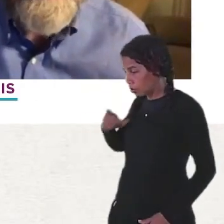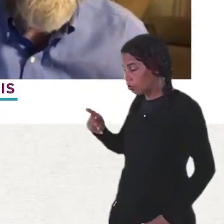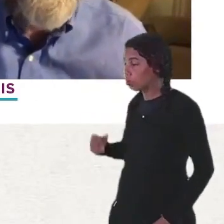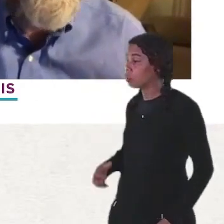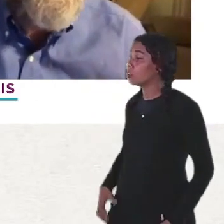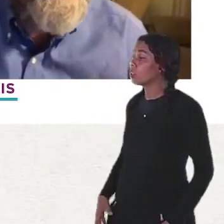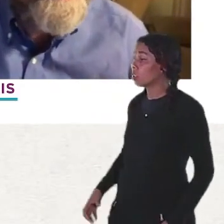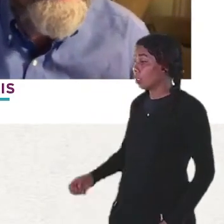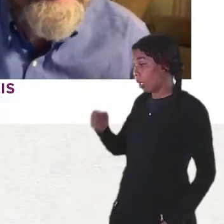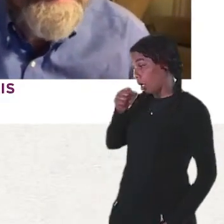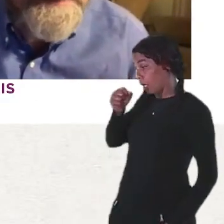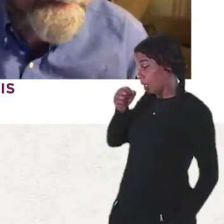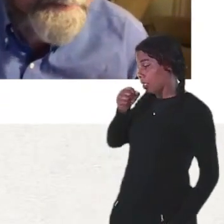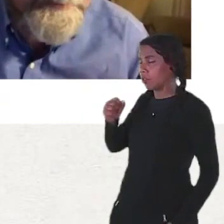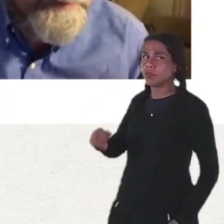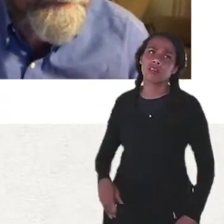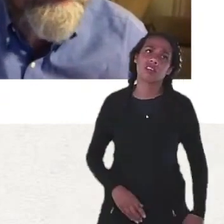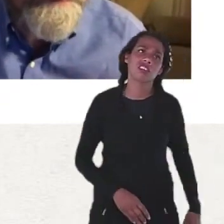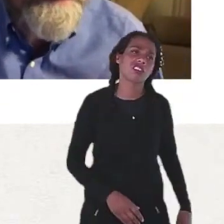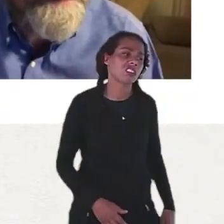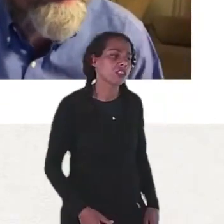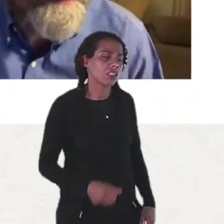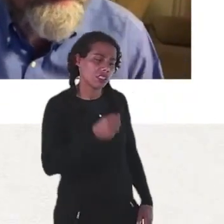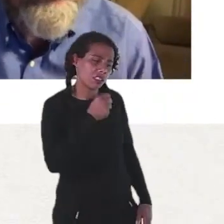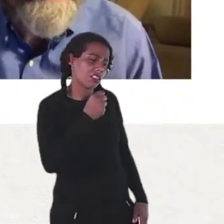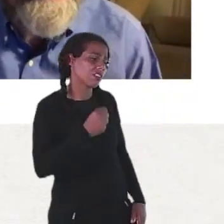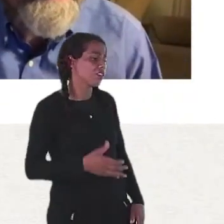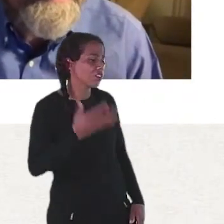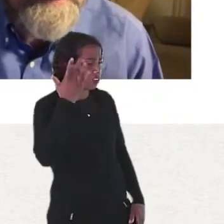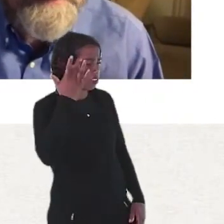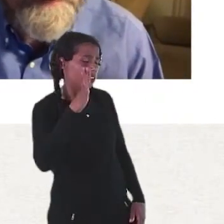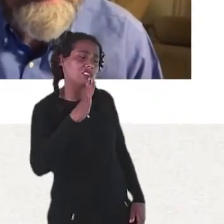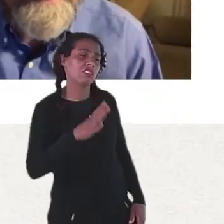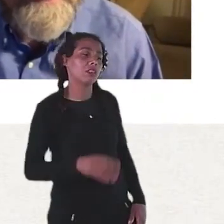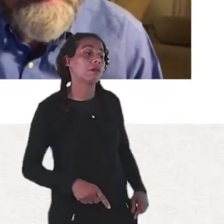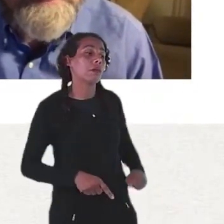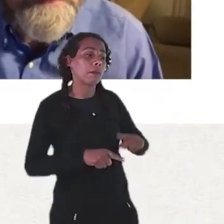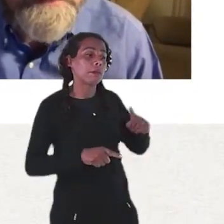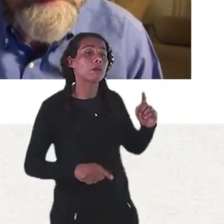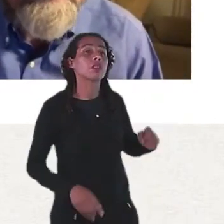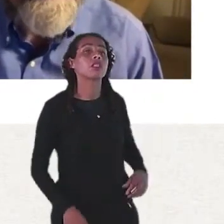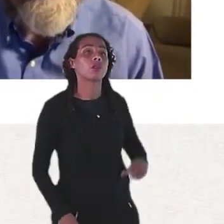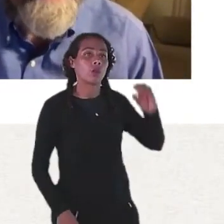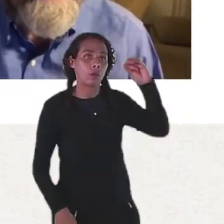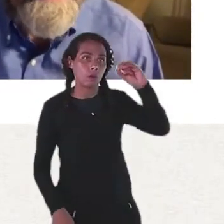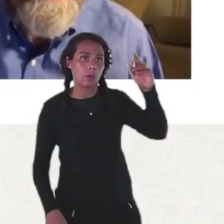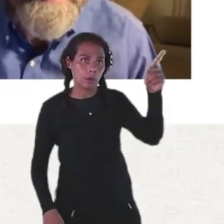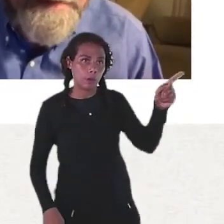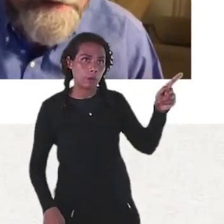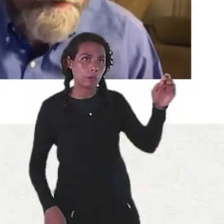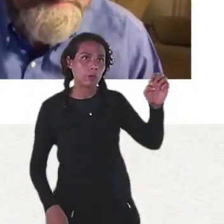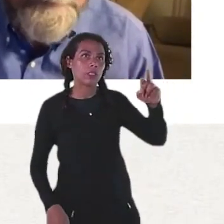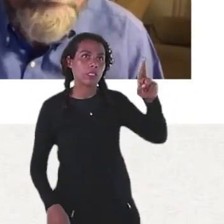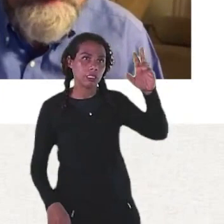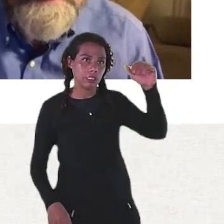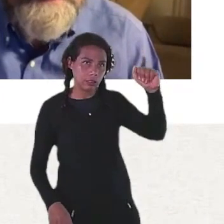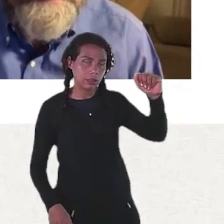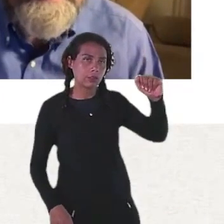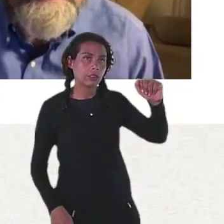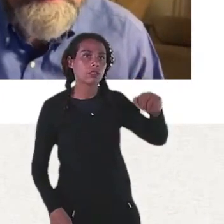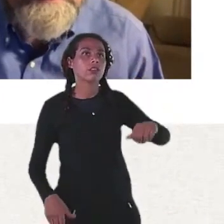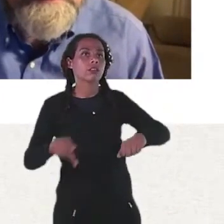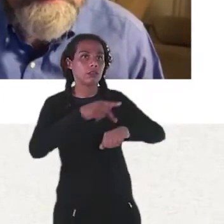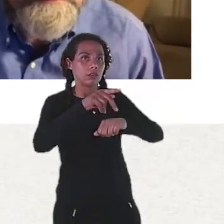minha frente, eu nunca vi, mas ele conhecia de trás para frente a história da ópera italiana, a ópera alemã, e ele era o exemplo